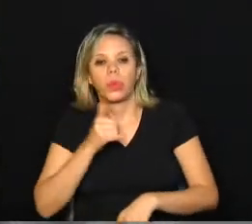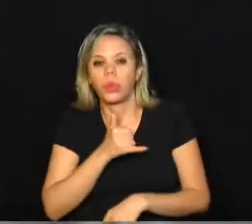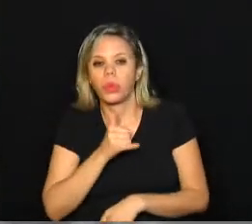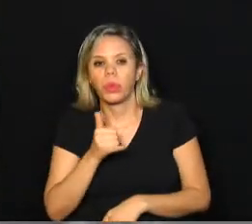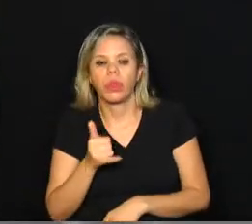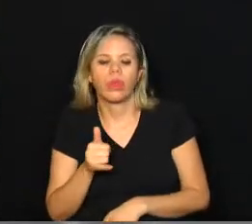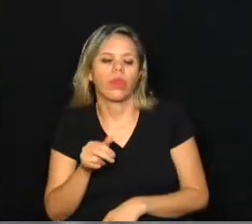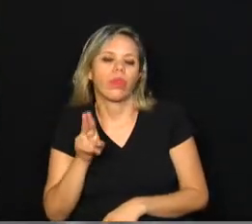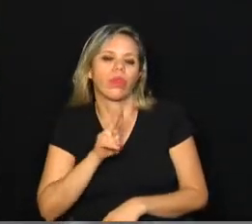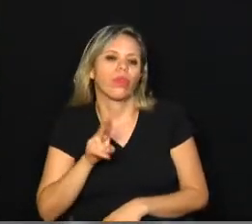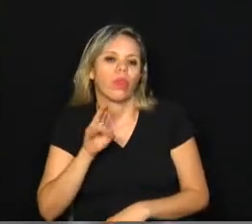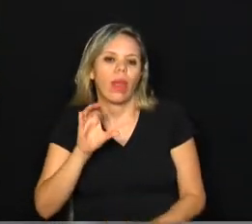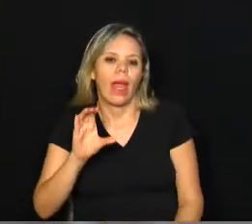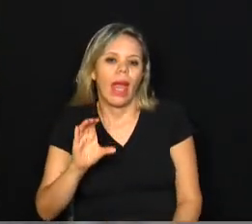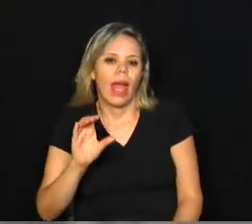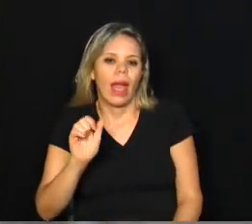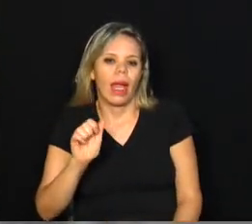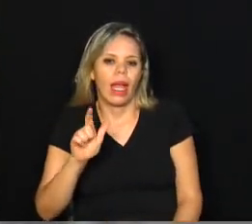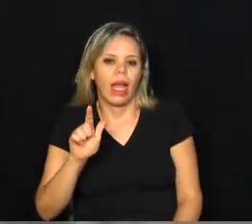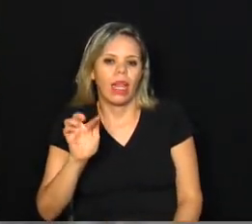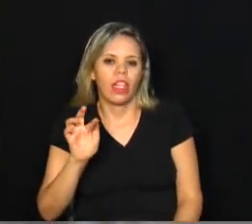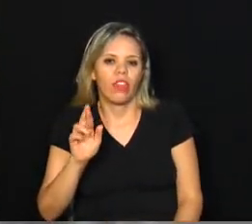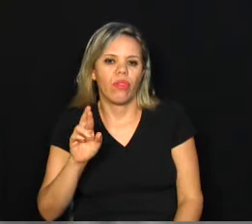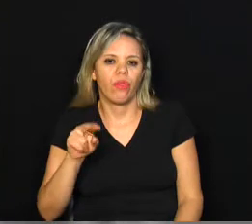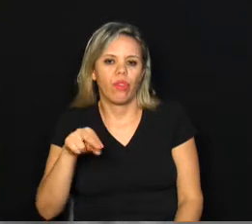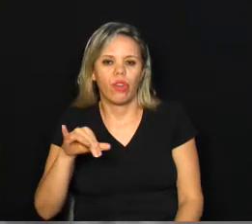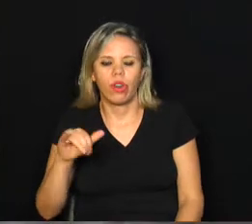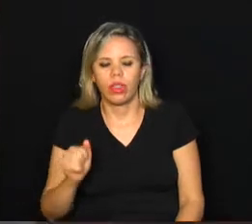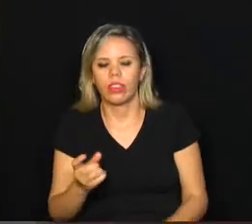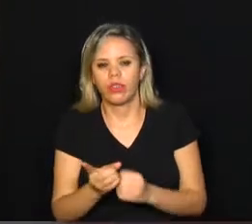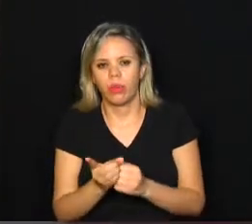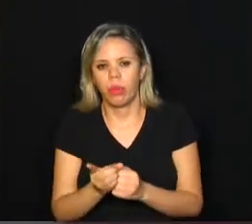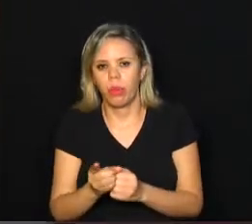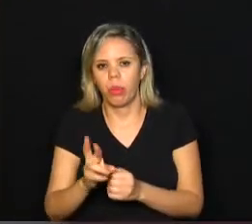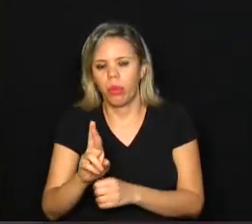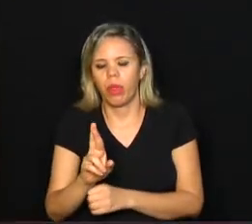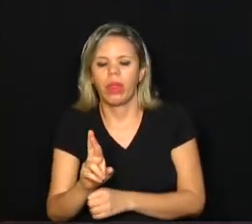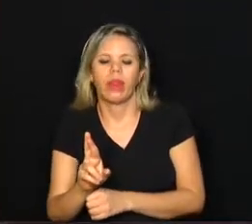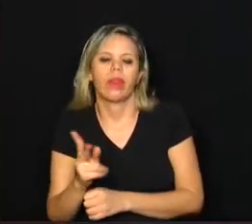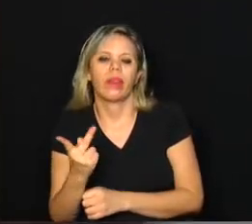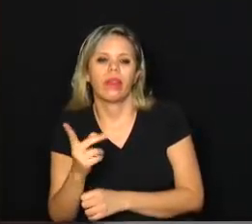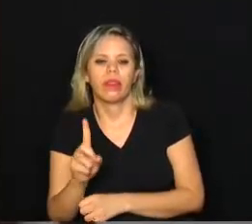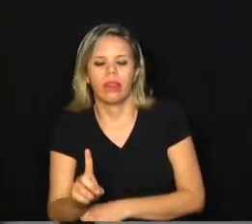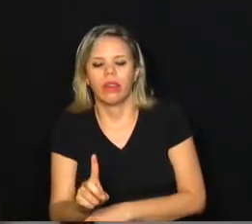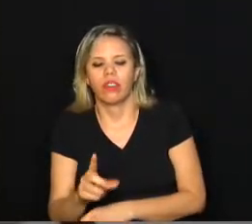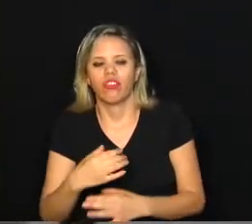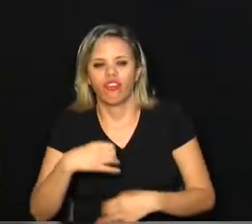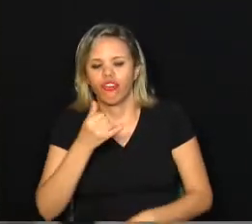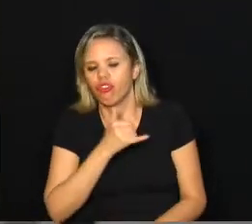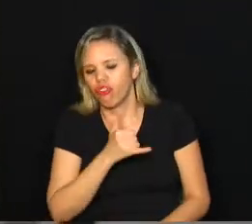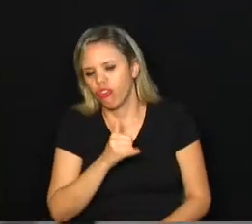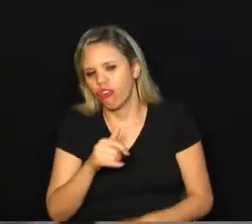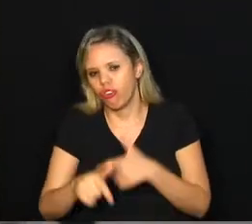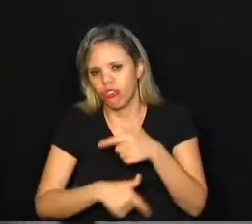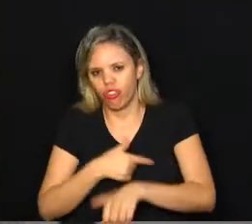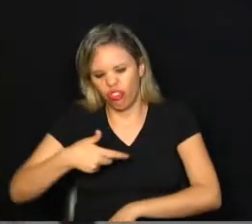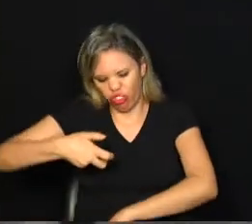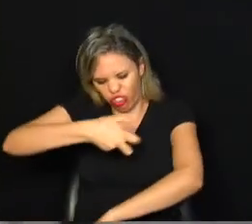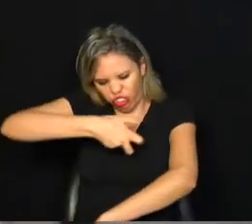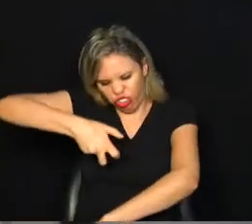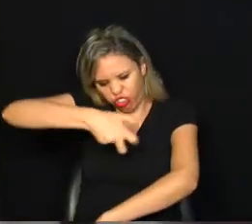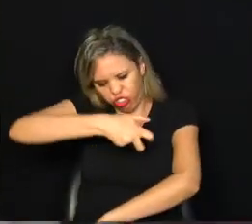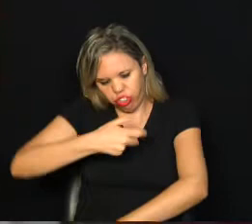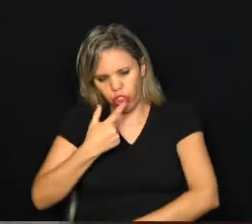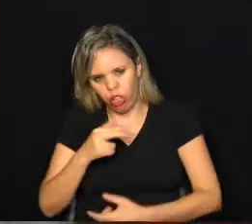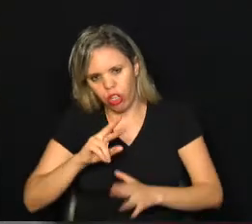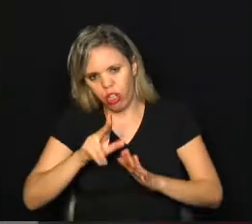Southern California, então, onde eu tive meu PhD em engenharia elétrica, e ali trabalhei com esses lasers que podem ser utilizados para várias